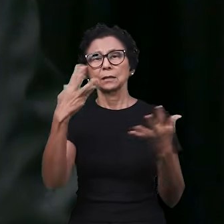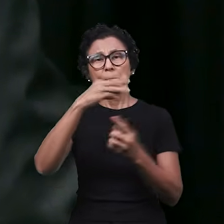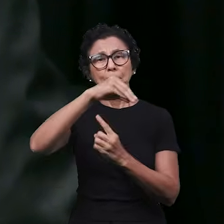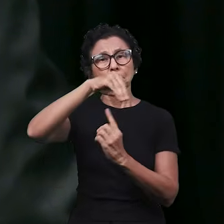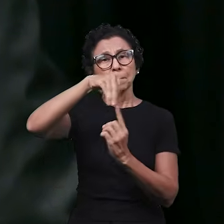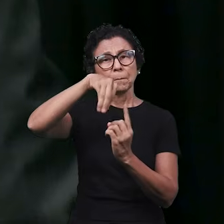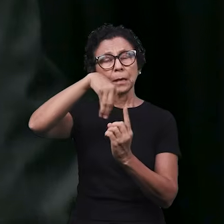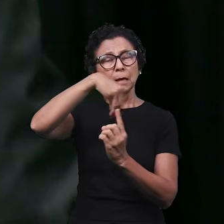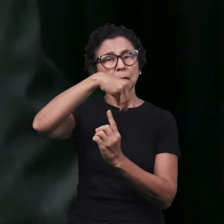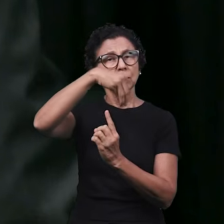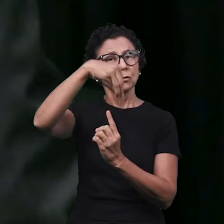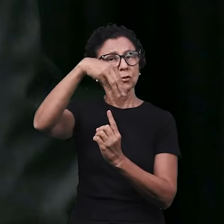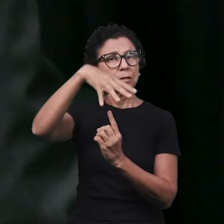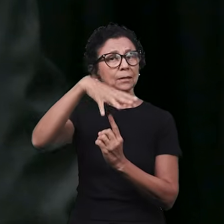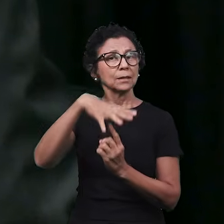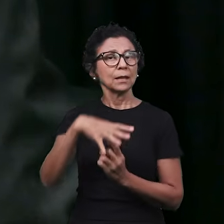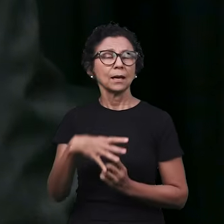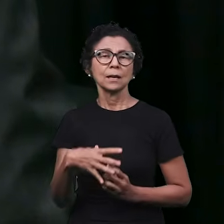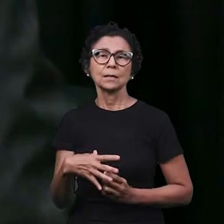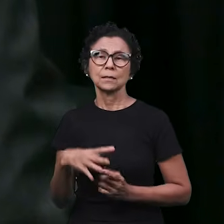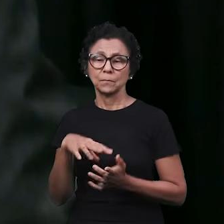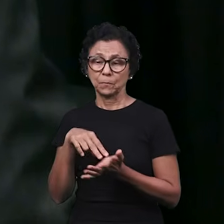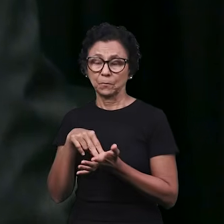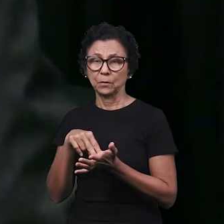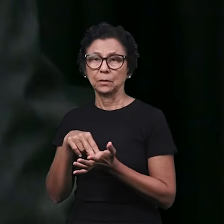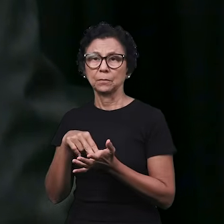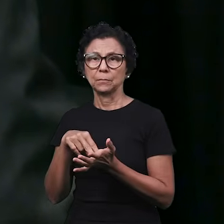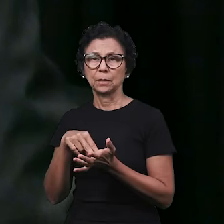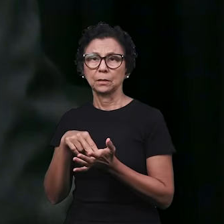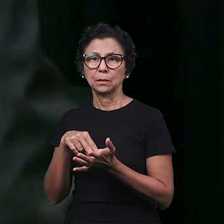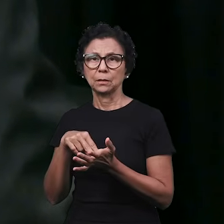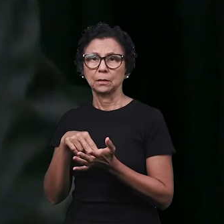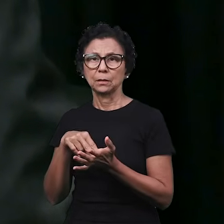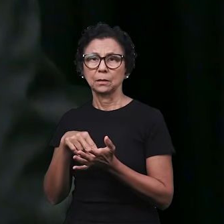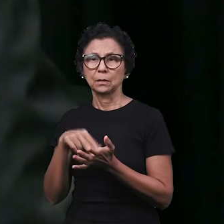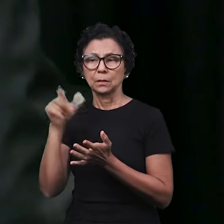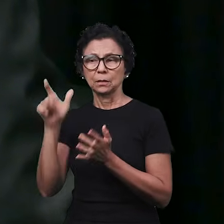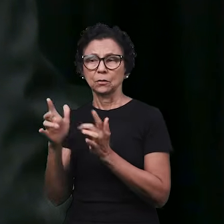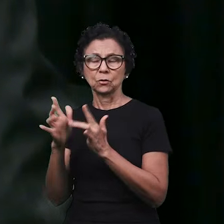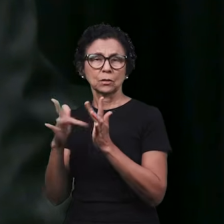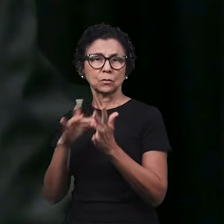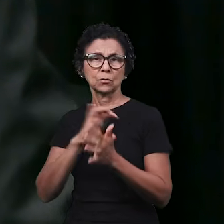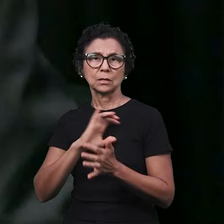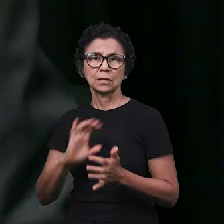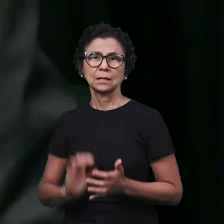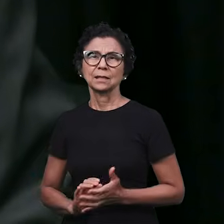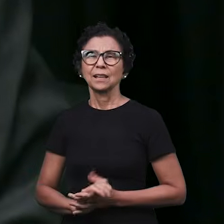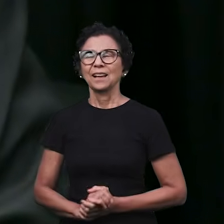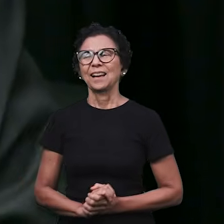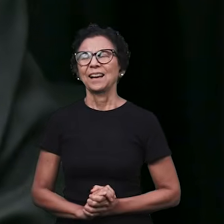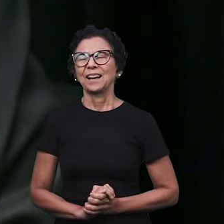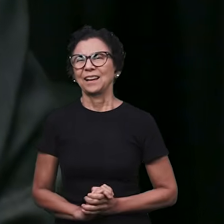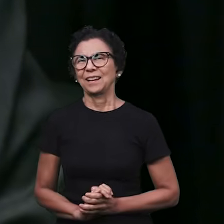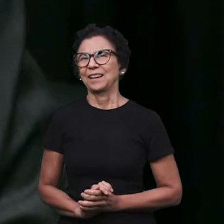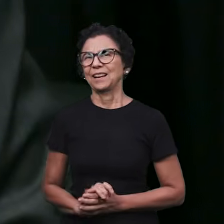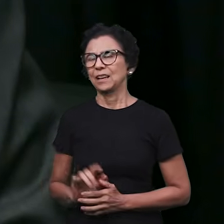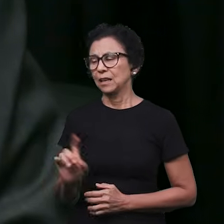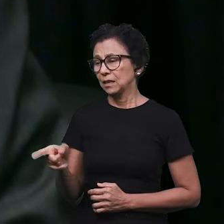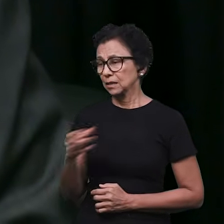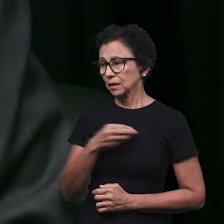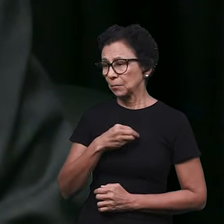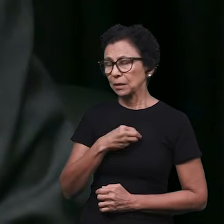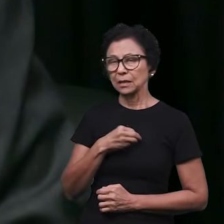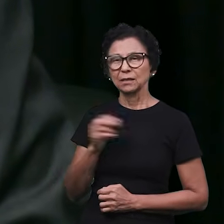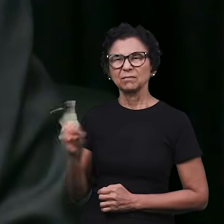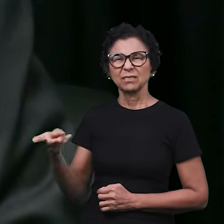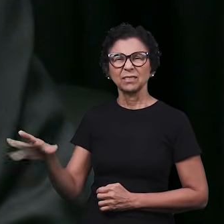todos os meios de graça para você se fortalecer em Cristo Jesus. Mas essa tolerância de deixa o leproso aí vai contaminar